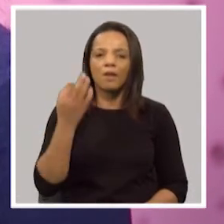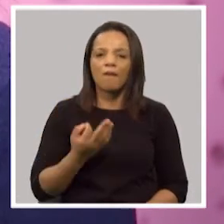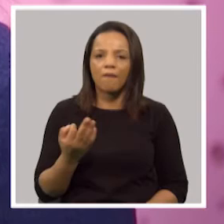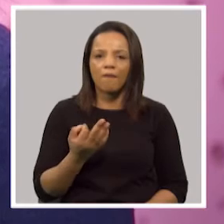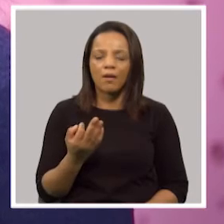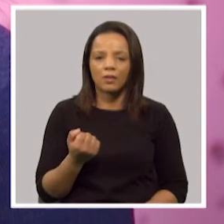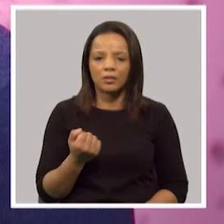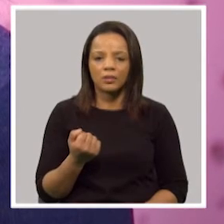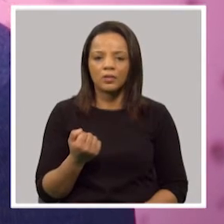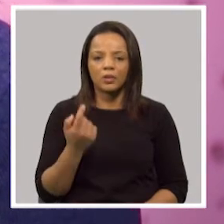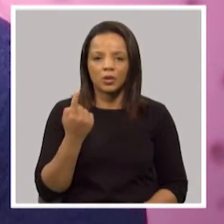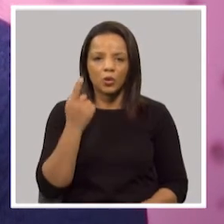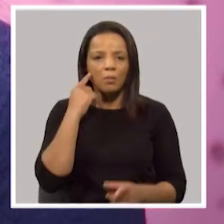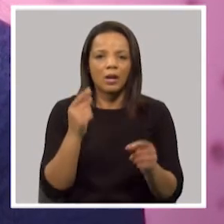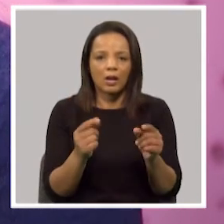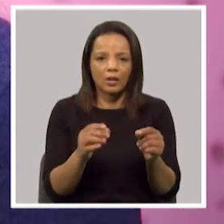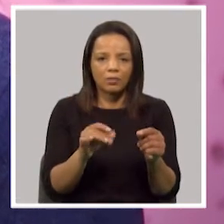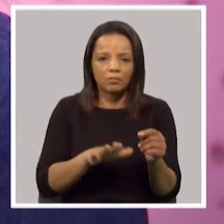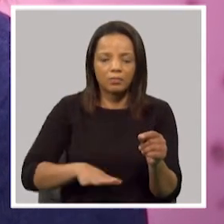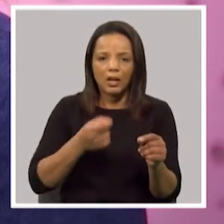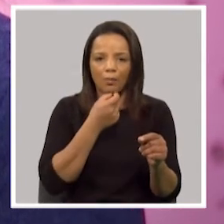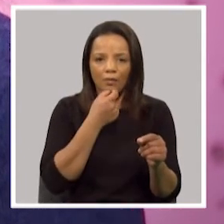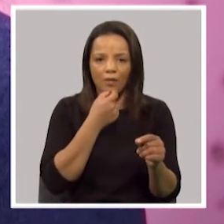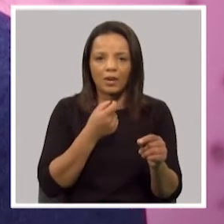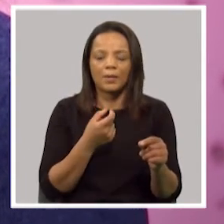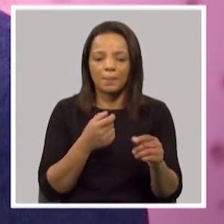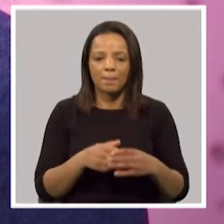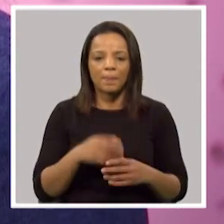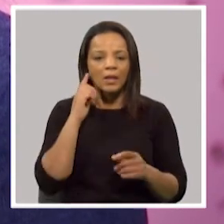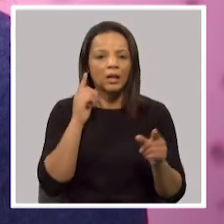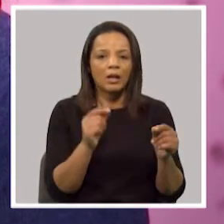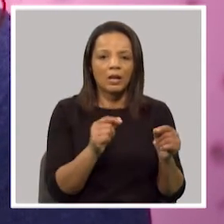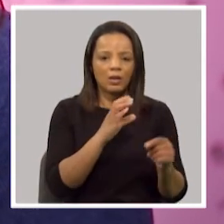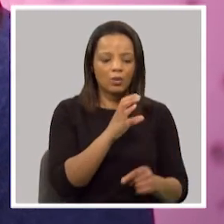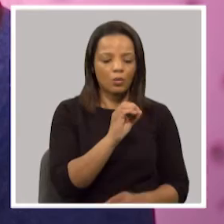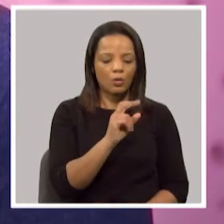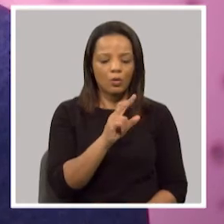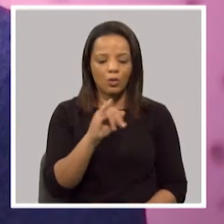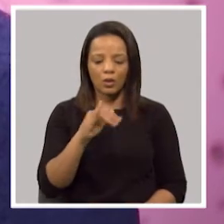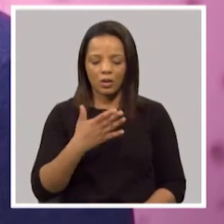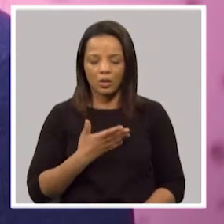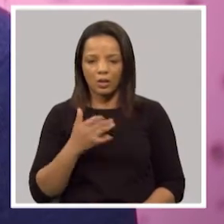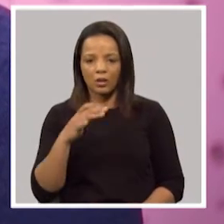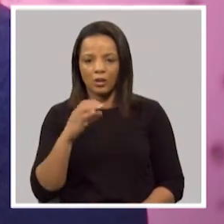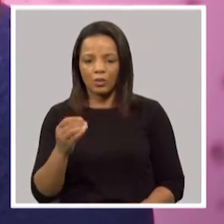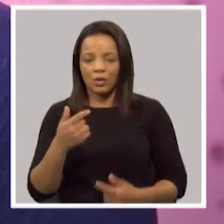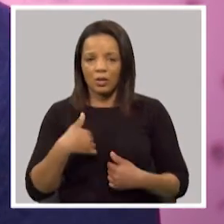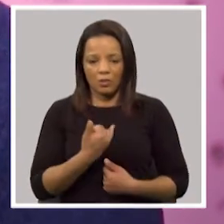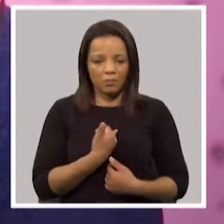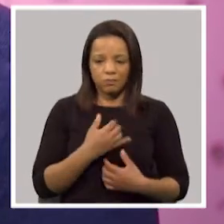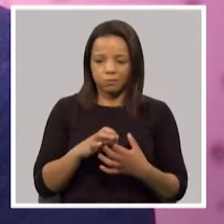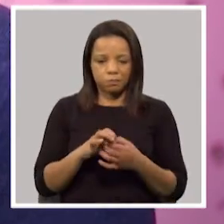altura numa rádio local em Albufeira, que era a Rádio Corridinho, com a qual eu não